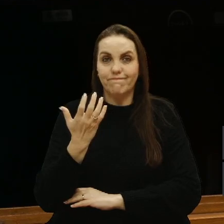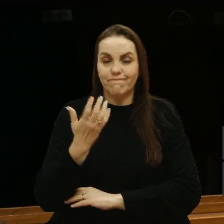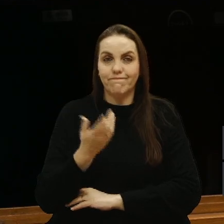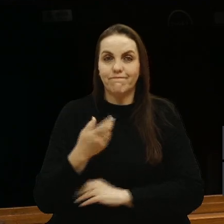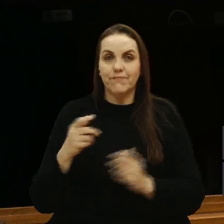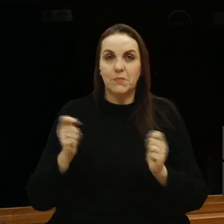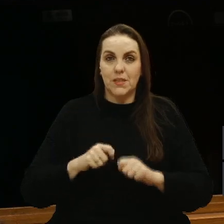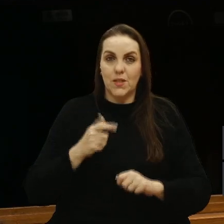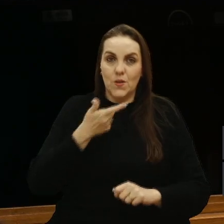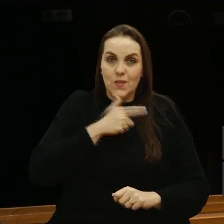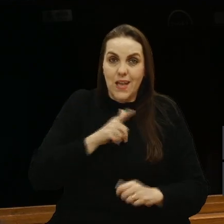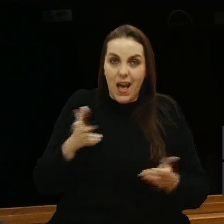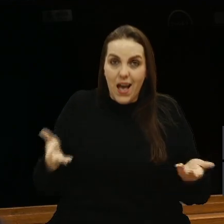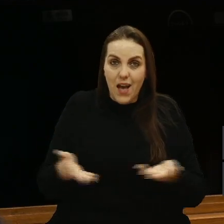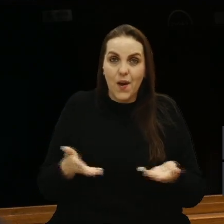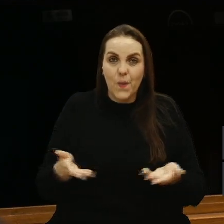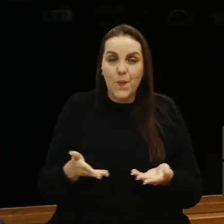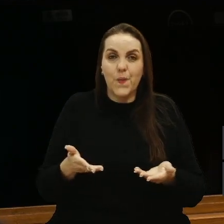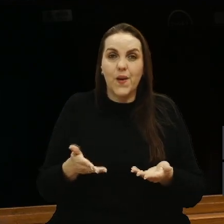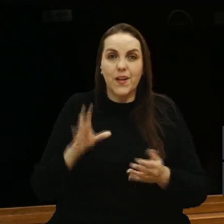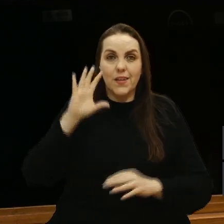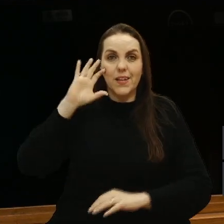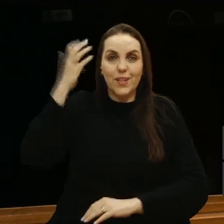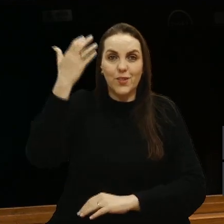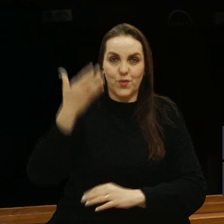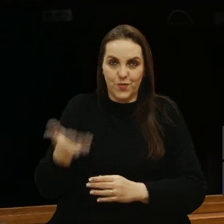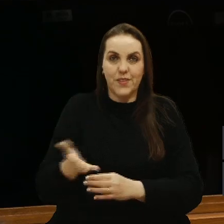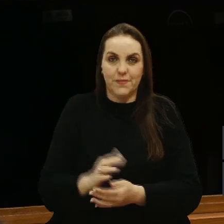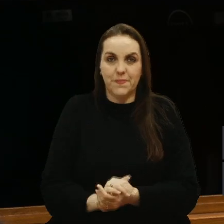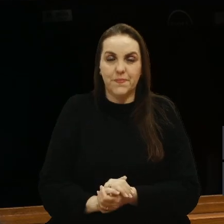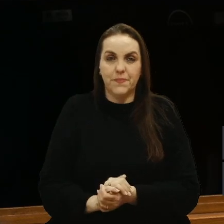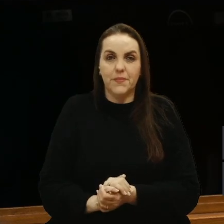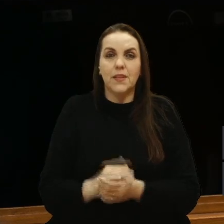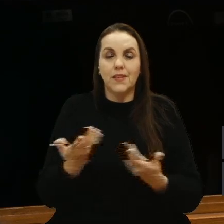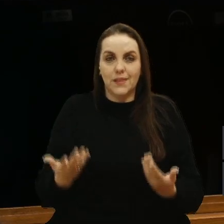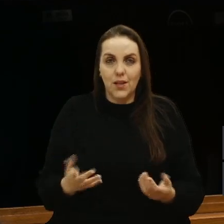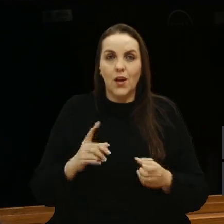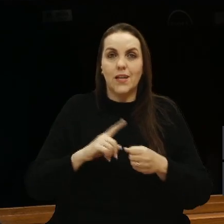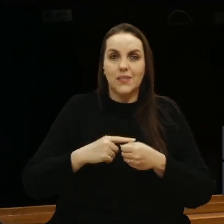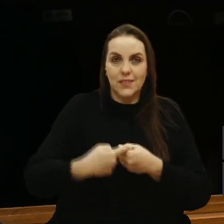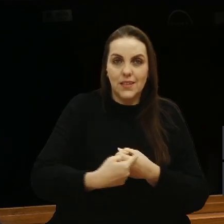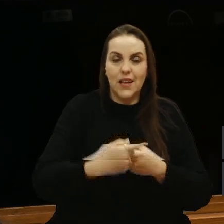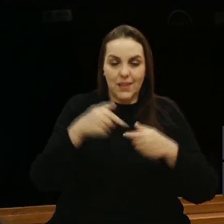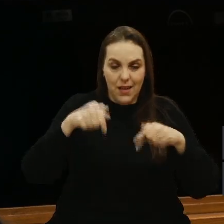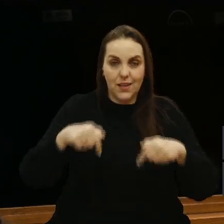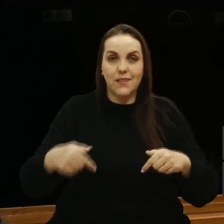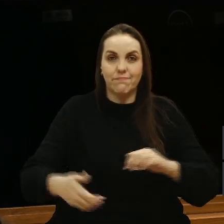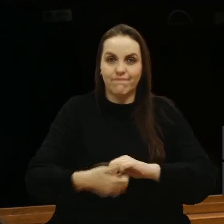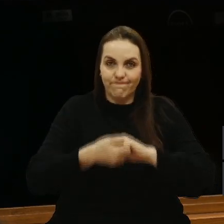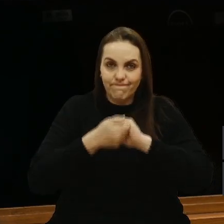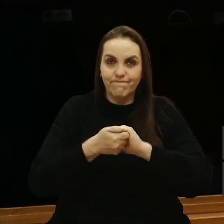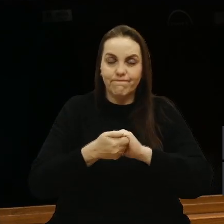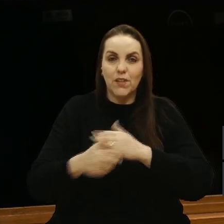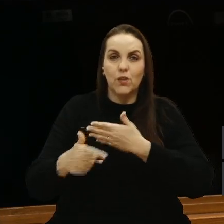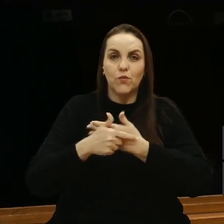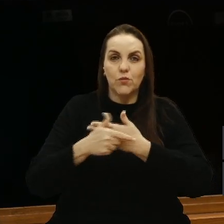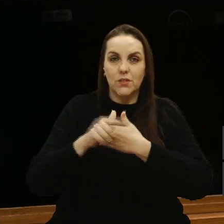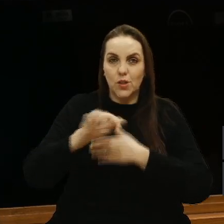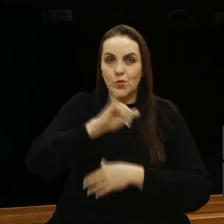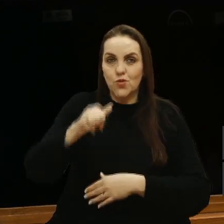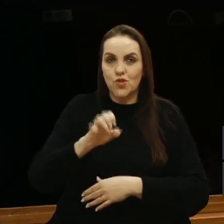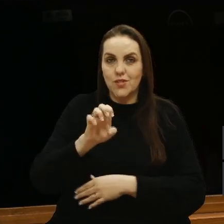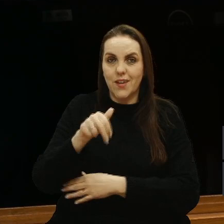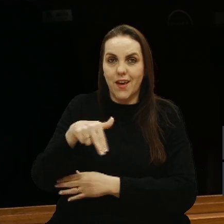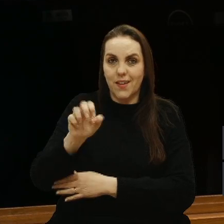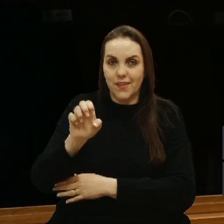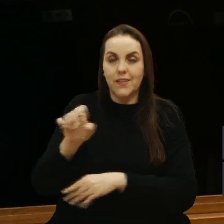pudesse ter essa resolução. Então, enquanto município, saudar sim o papel da Jane nessa concretização,